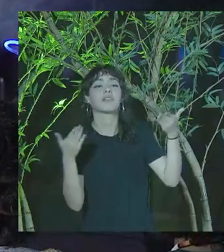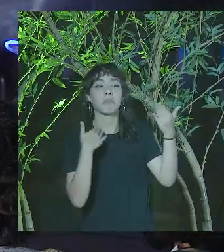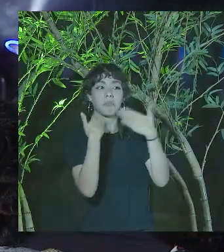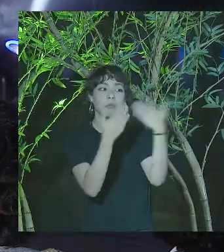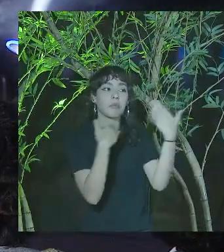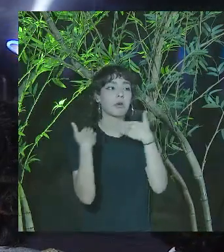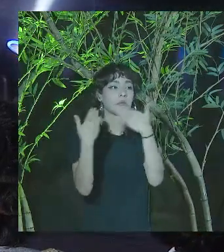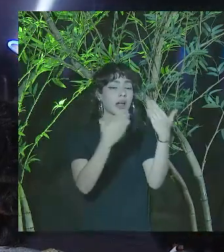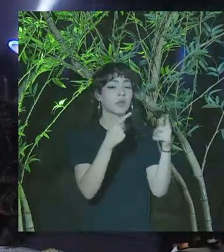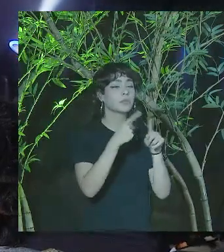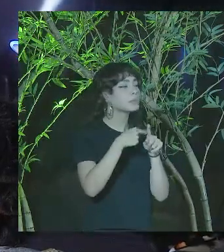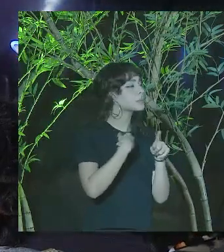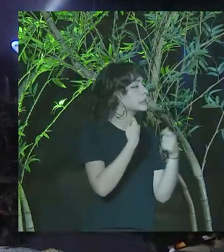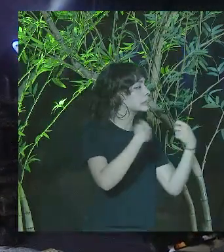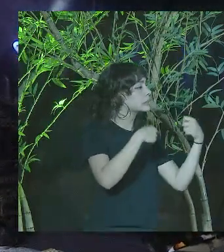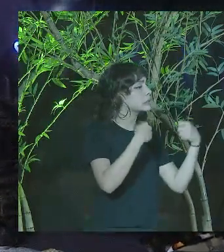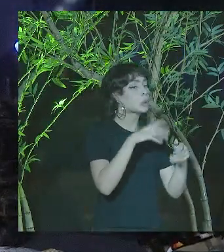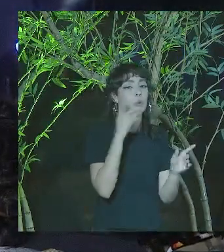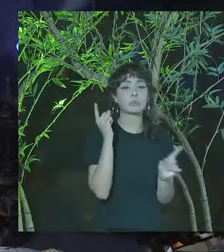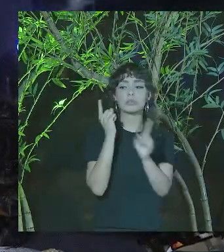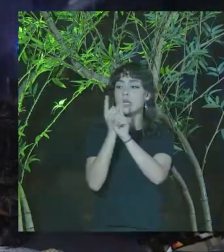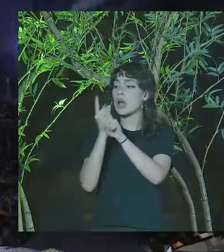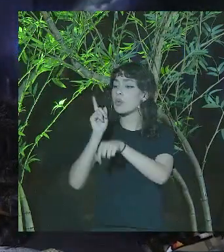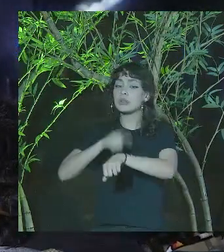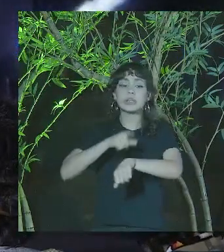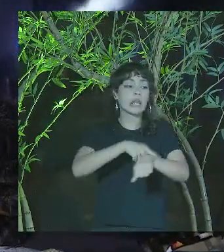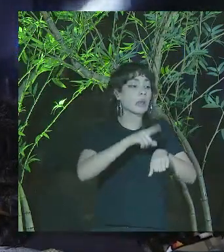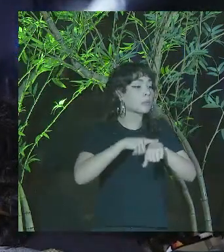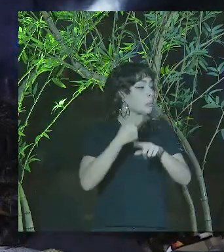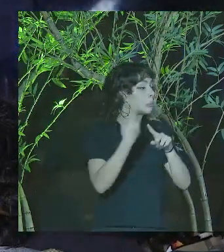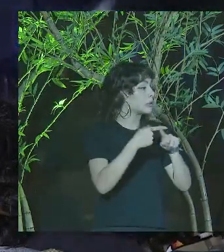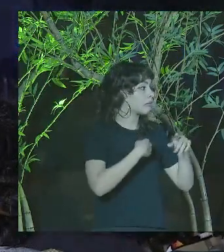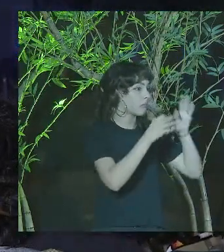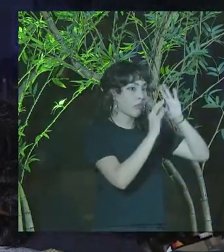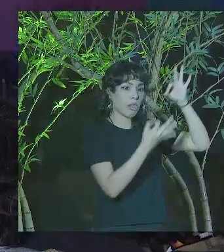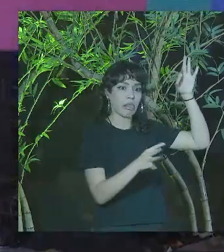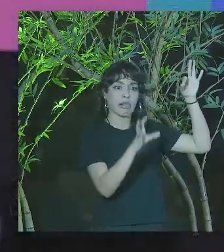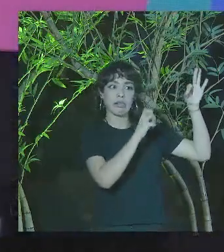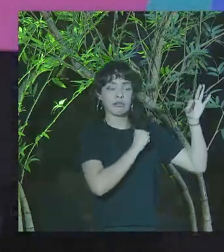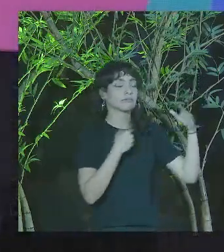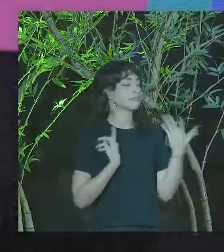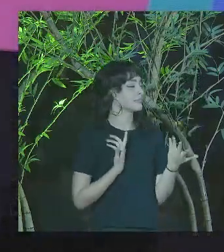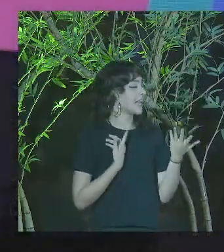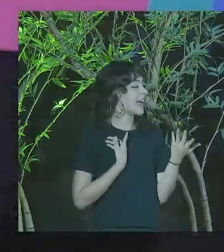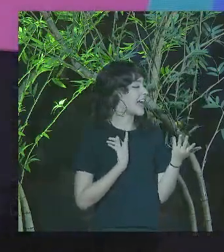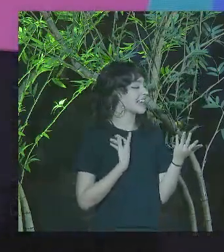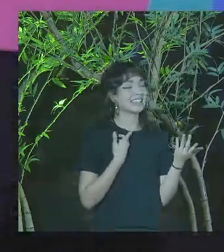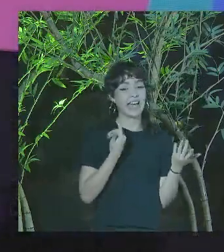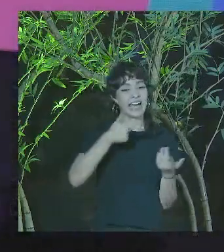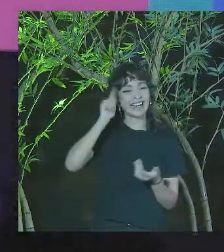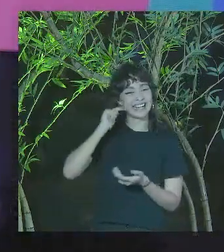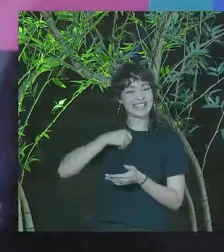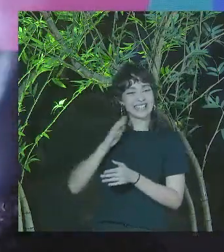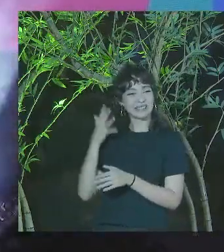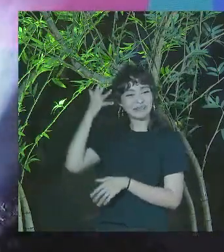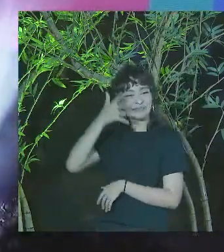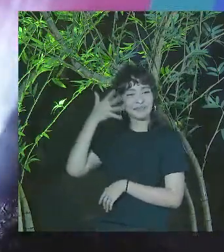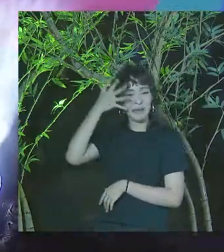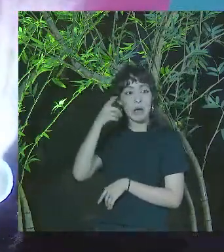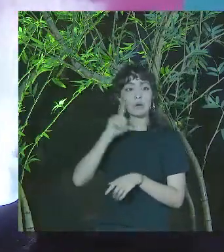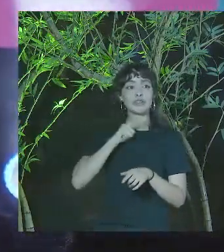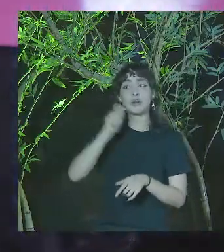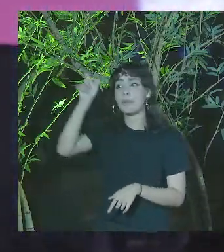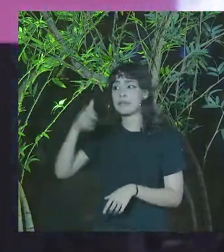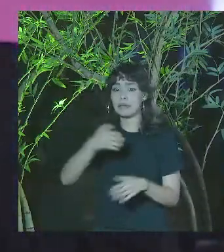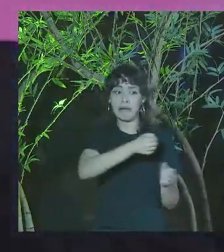encontrar onde tem a questão do tempo, porque eu amo falar. E aí, do último palco, tinha alguém me puxando,